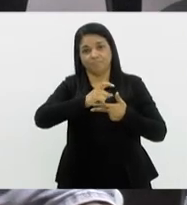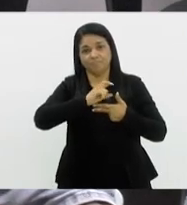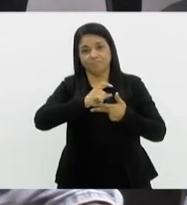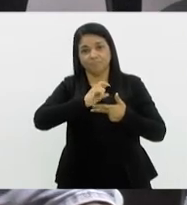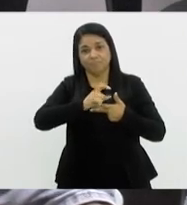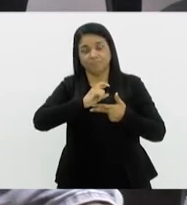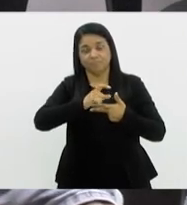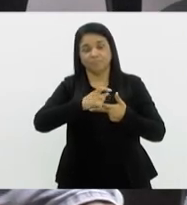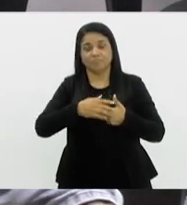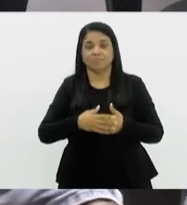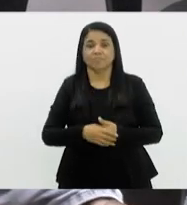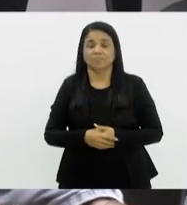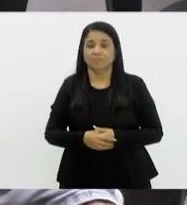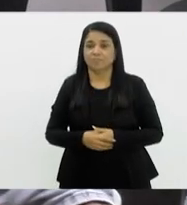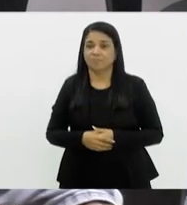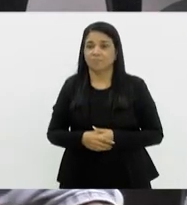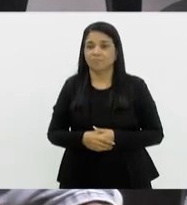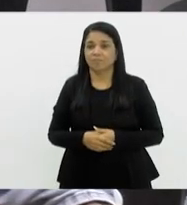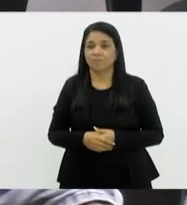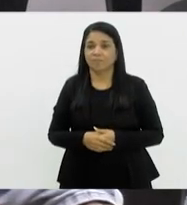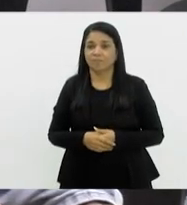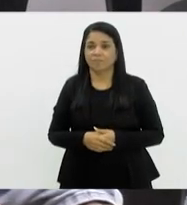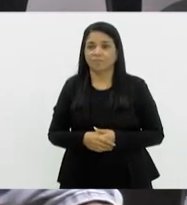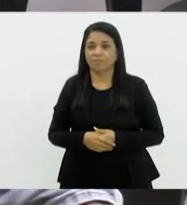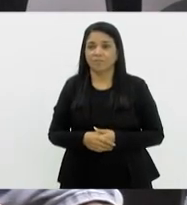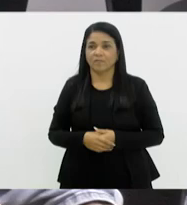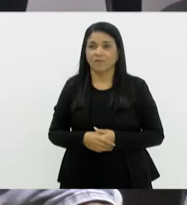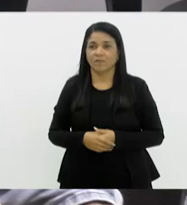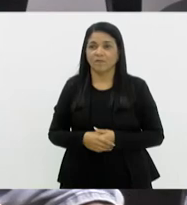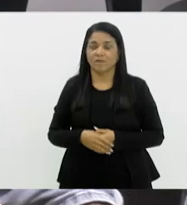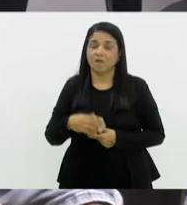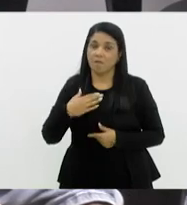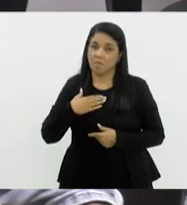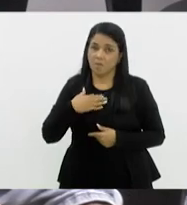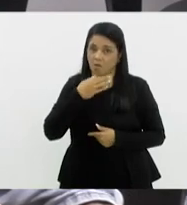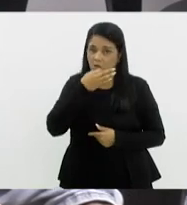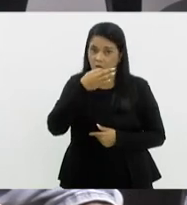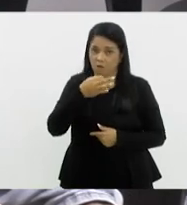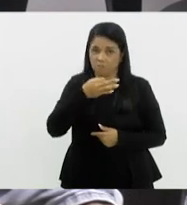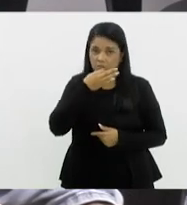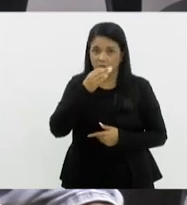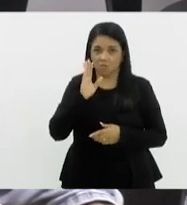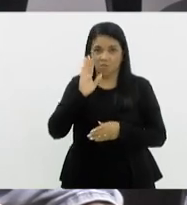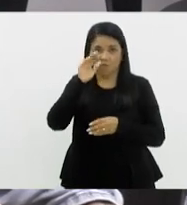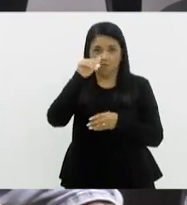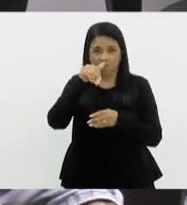nos recursos. Então, eu acho que o voto,